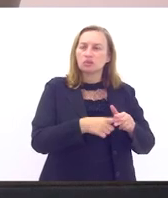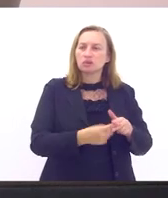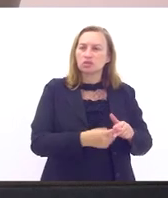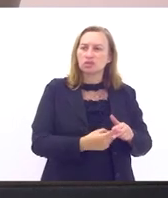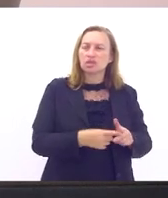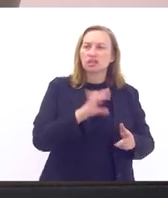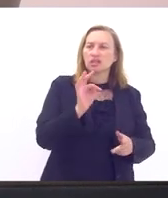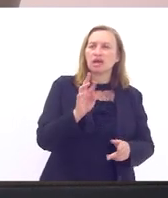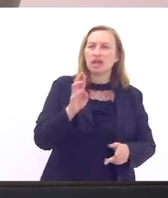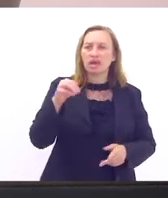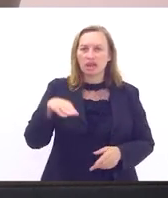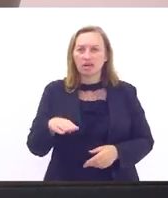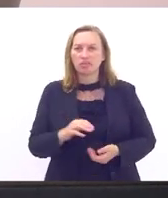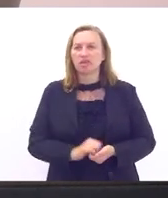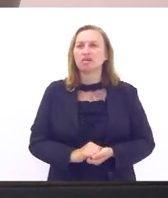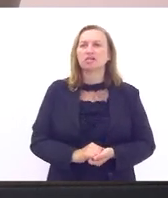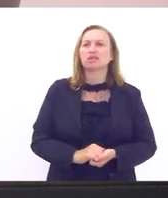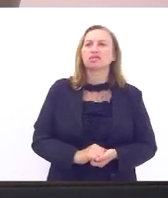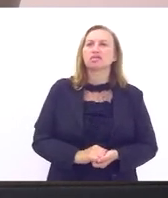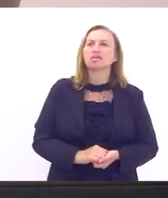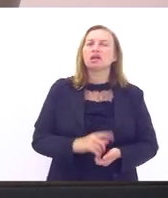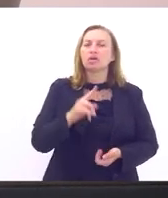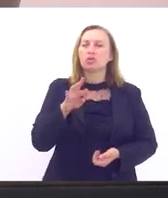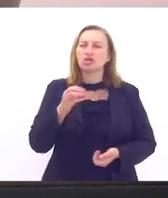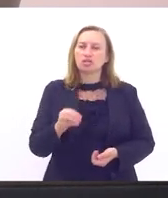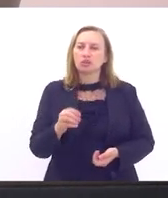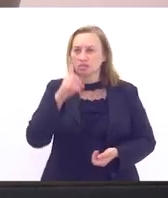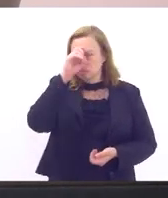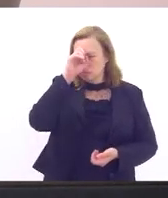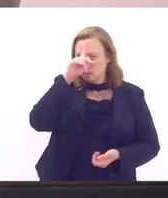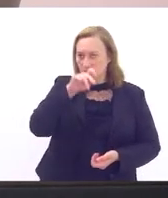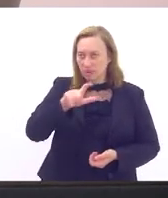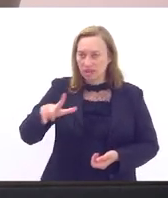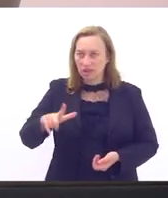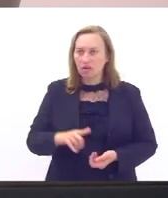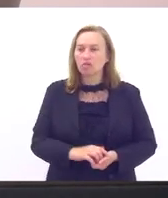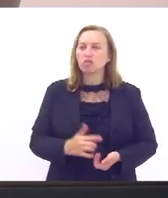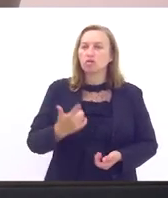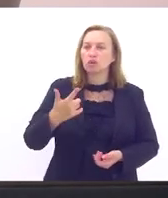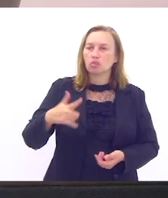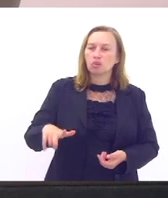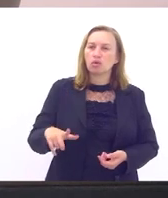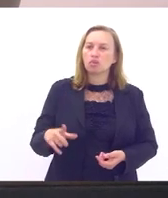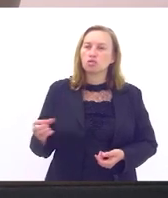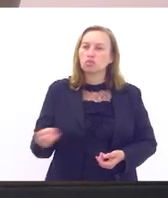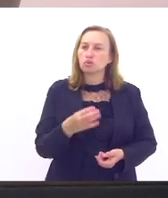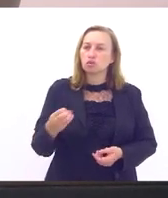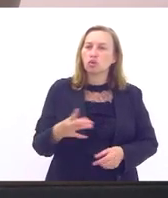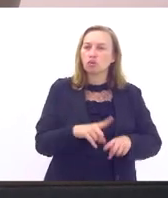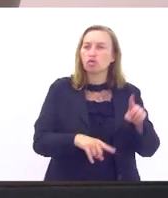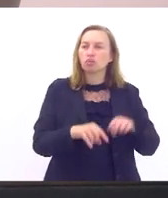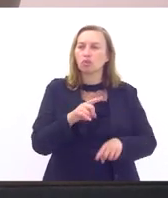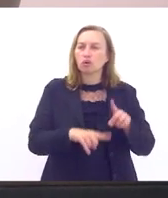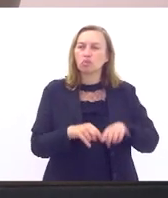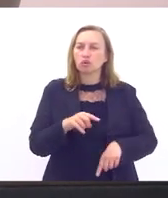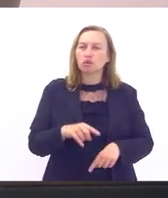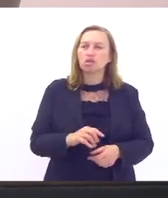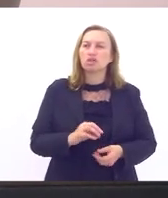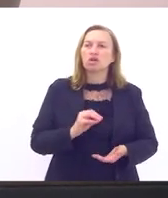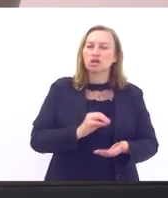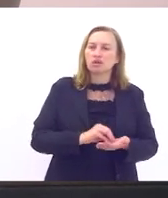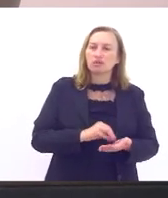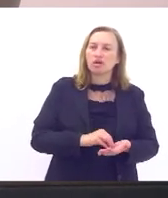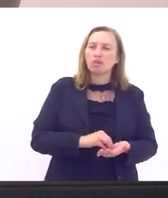de TRM do laboratório sanatório e, diante do risco de um novo equipamento recuperado, em função da instabilidade de rede de energia